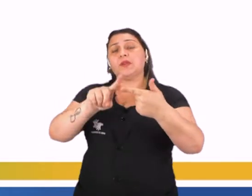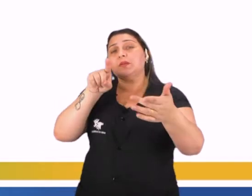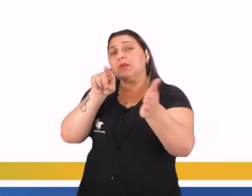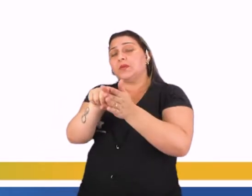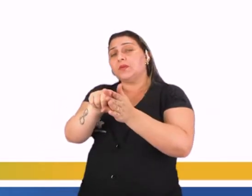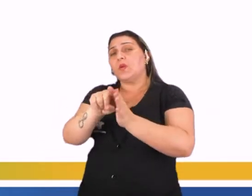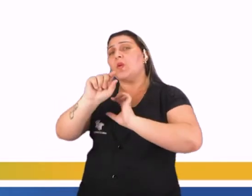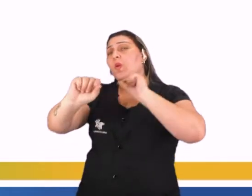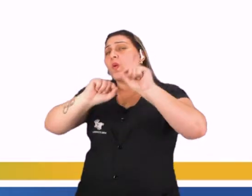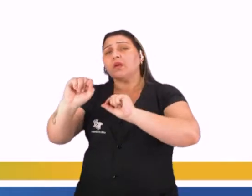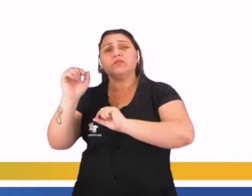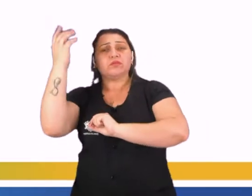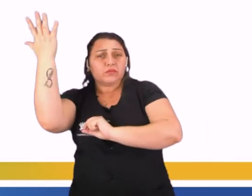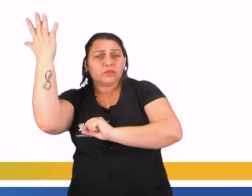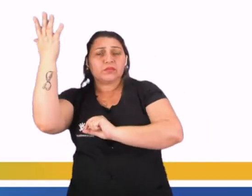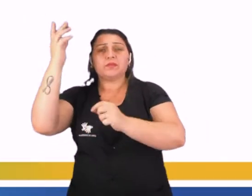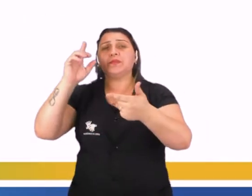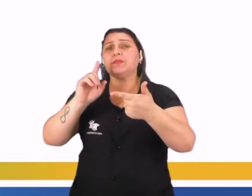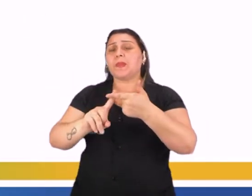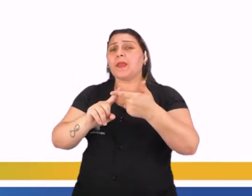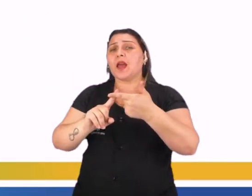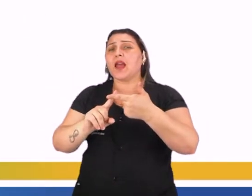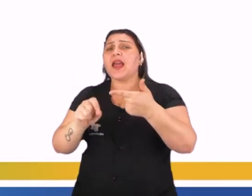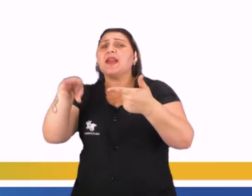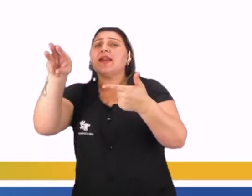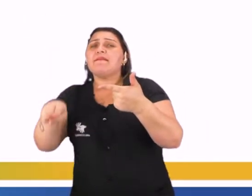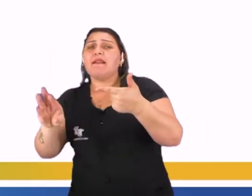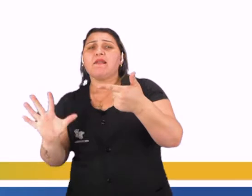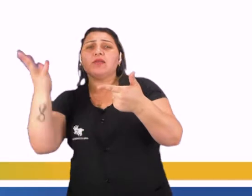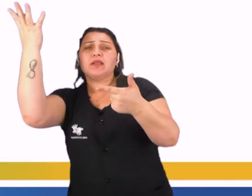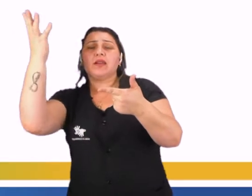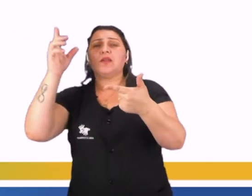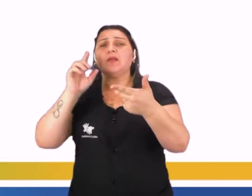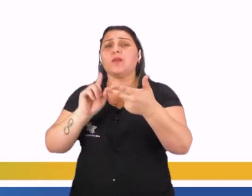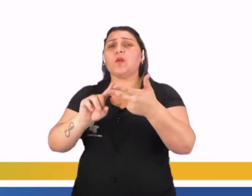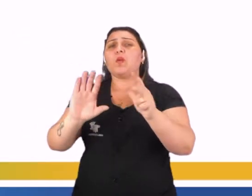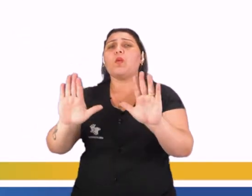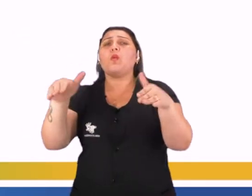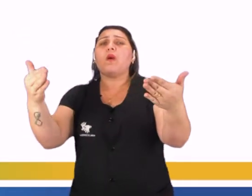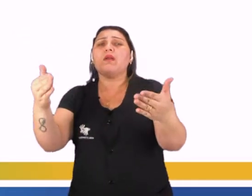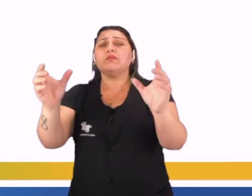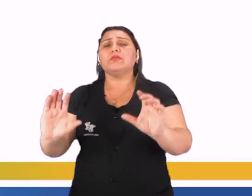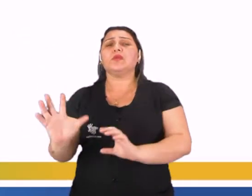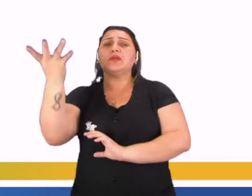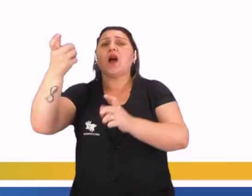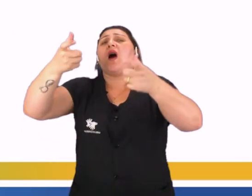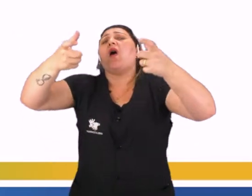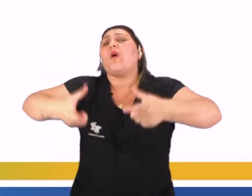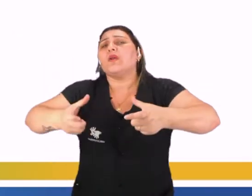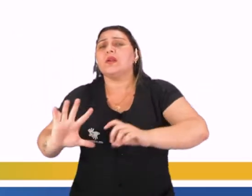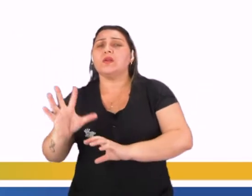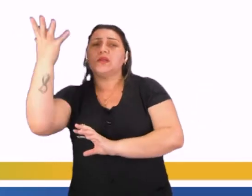humanidade. E sem eles, não poderíamos saber de tantas informações que influenciam em nossa